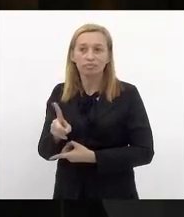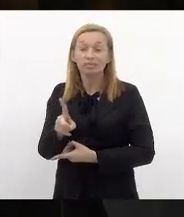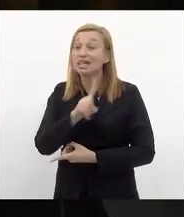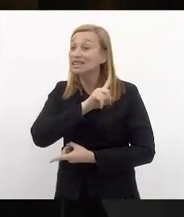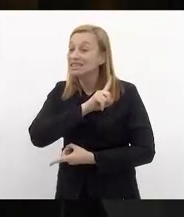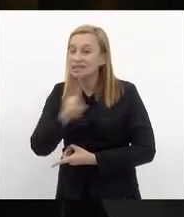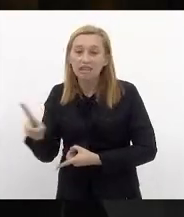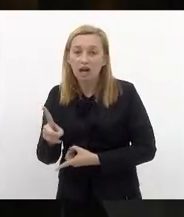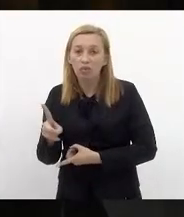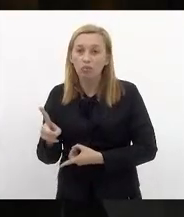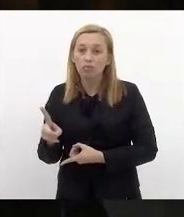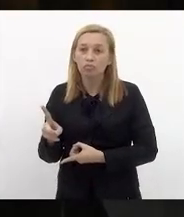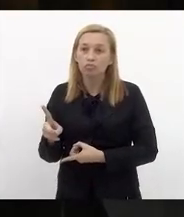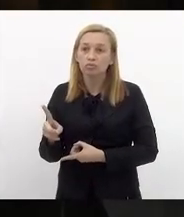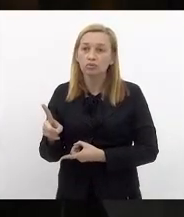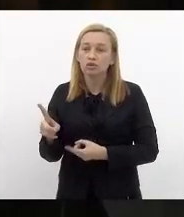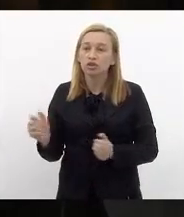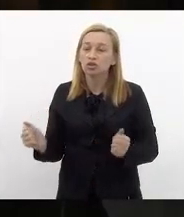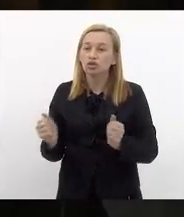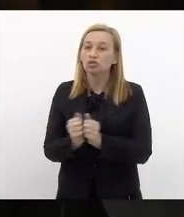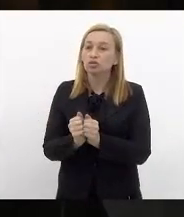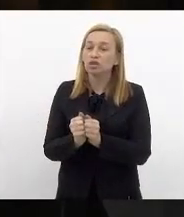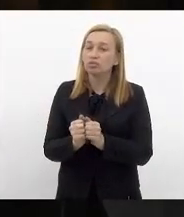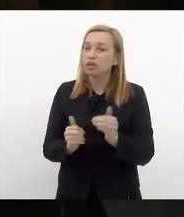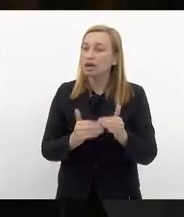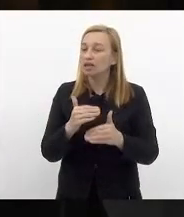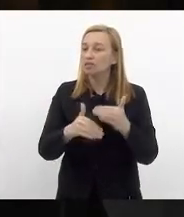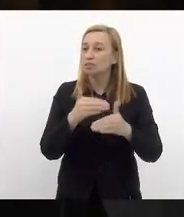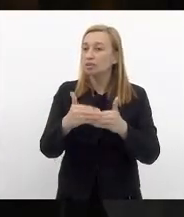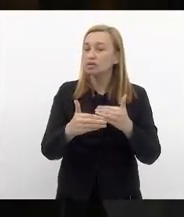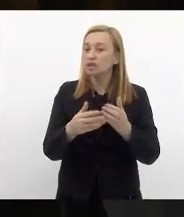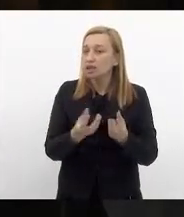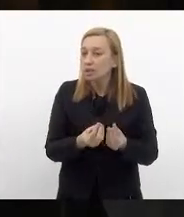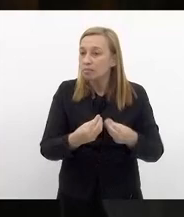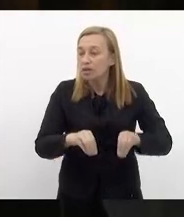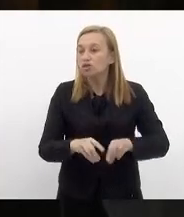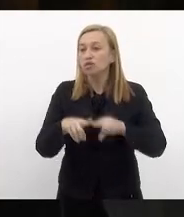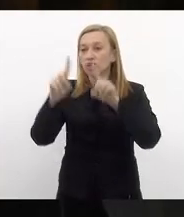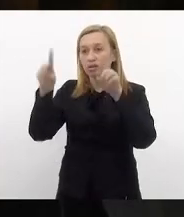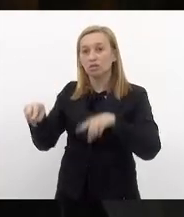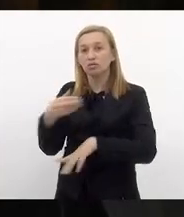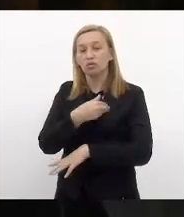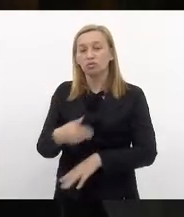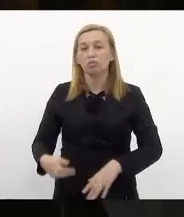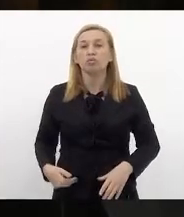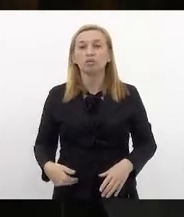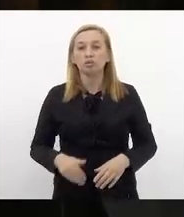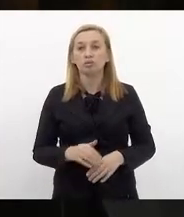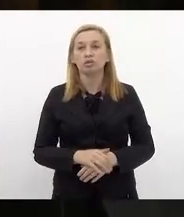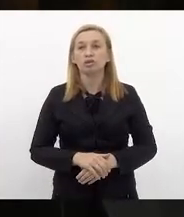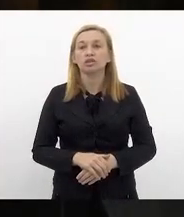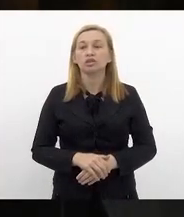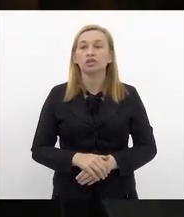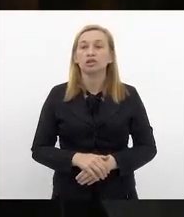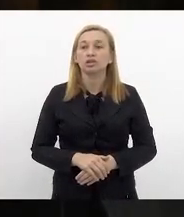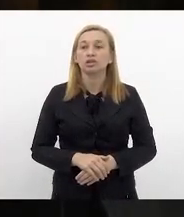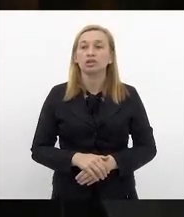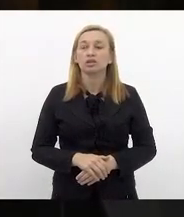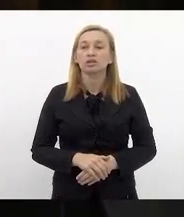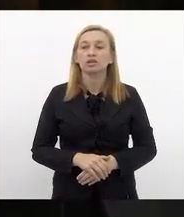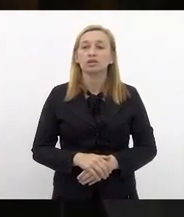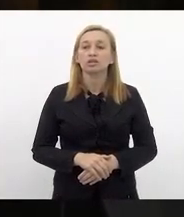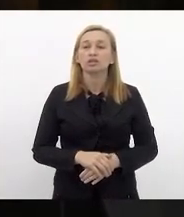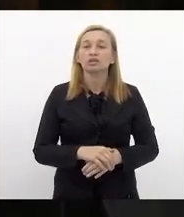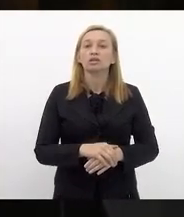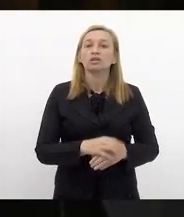Não seremos sócios desse processo de espoliação dos servidores públicos e de desmonte dos